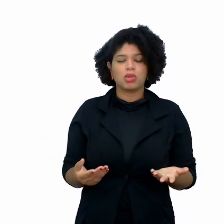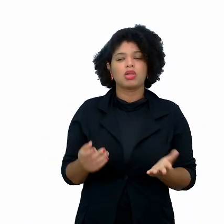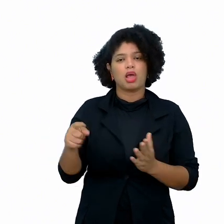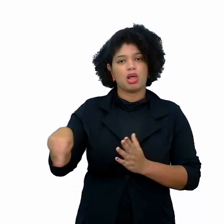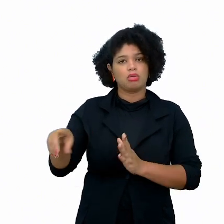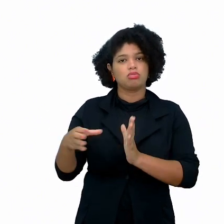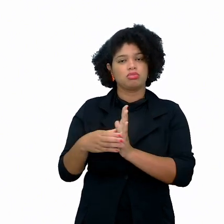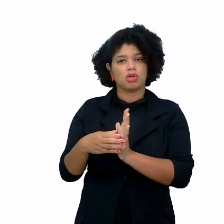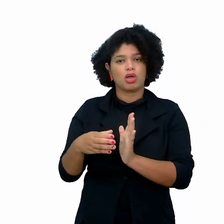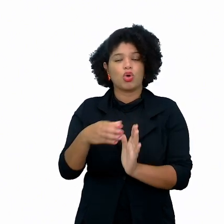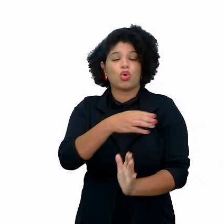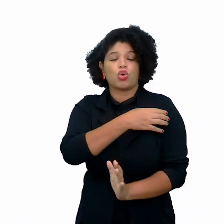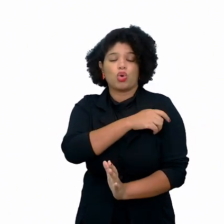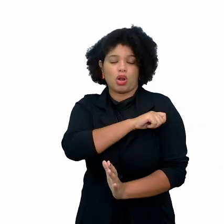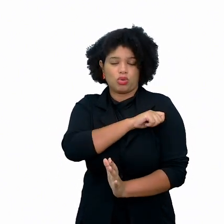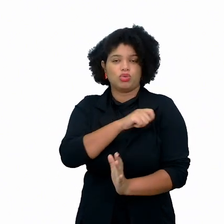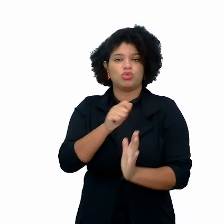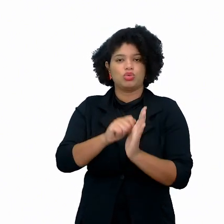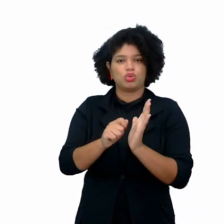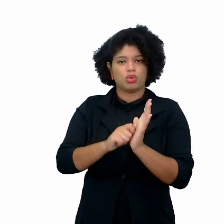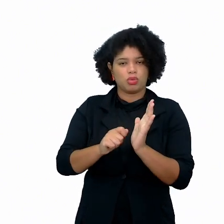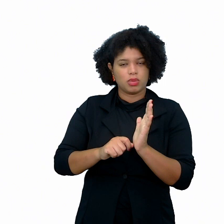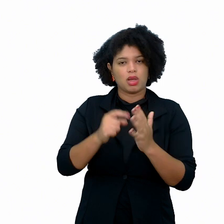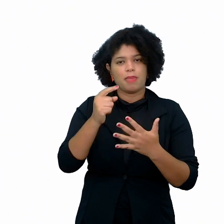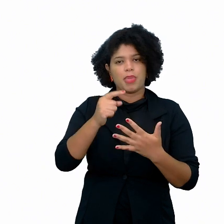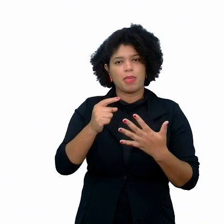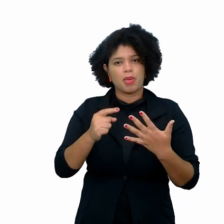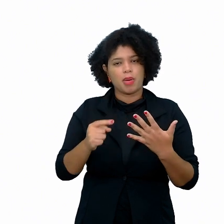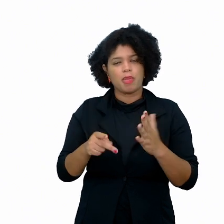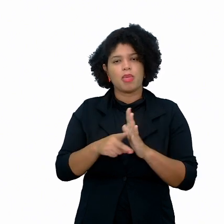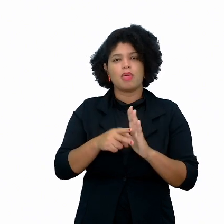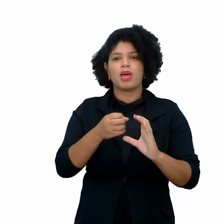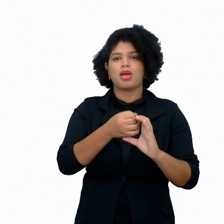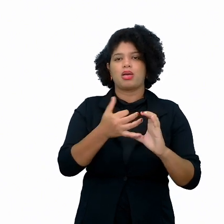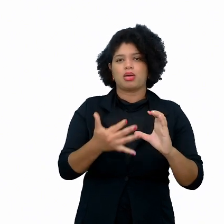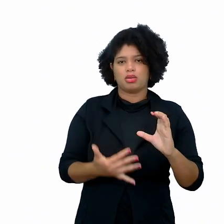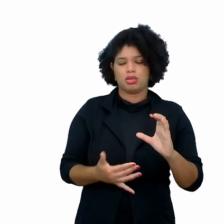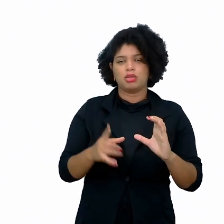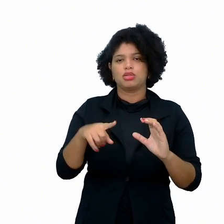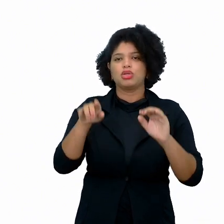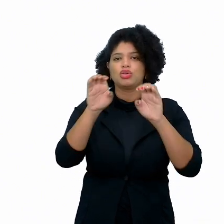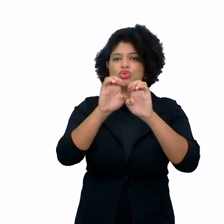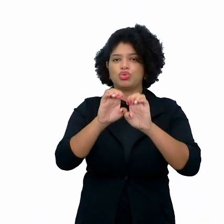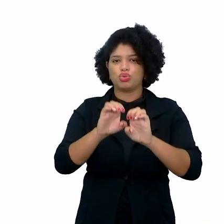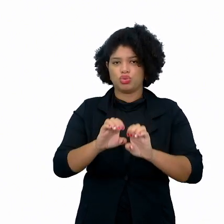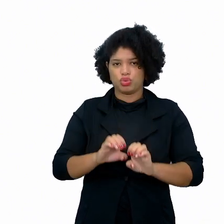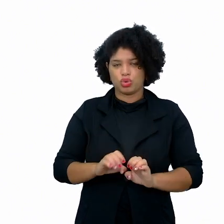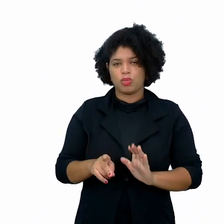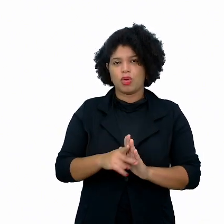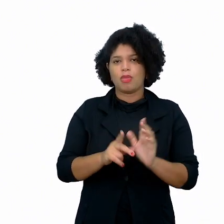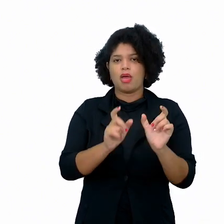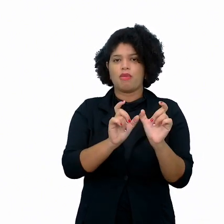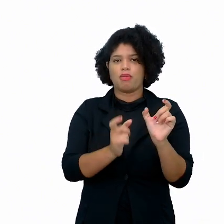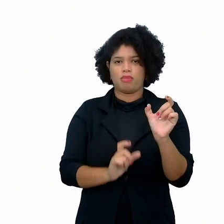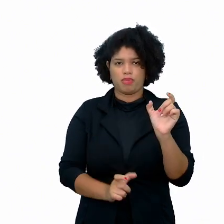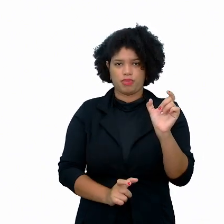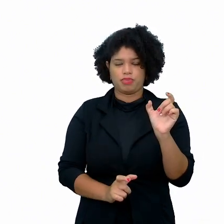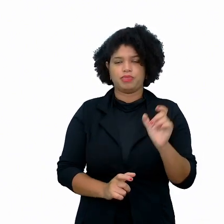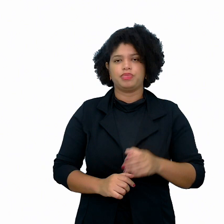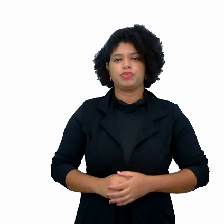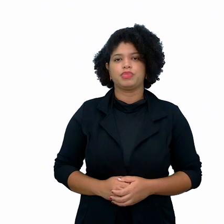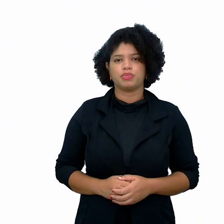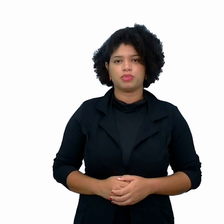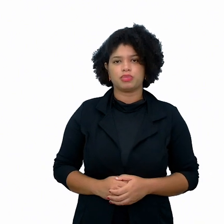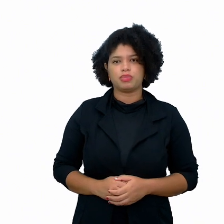os itens que caracterizam a estrutura do verbete. Olha